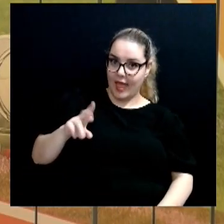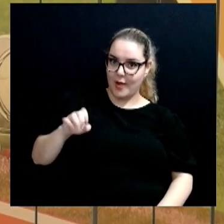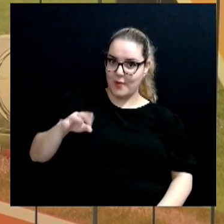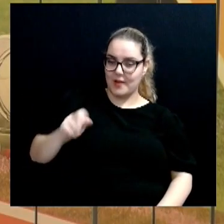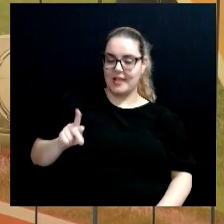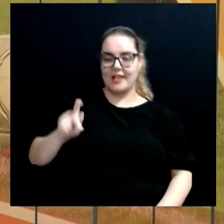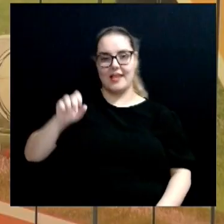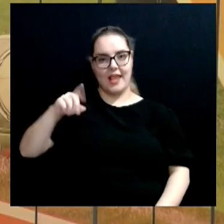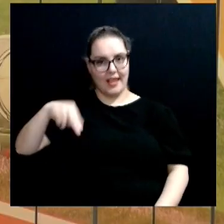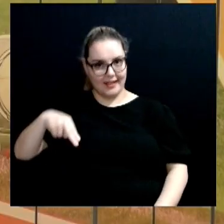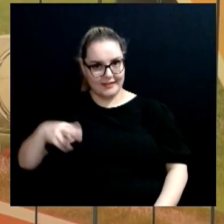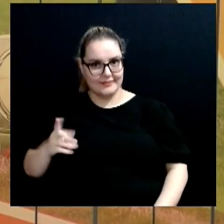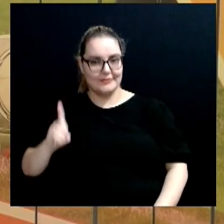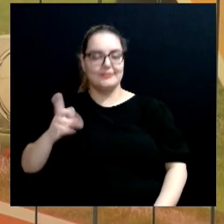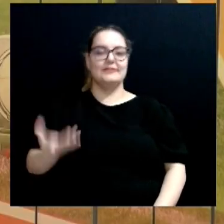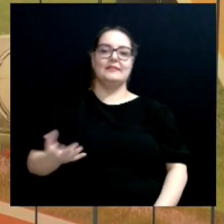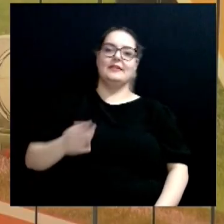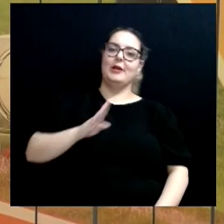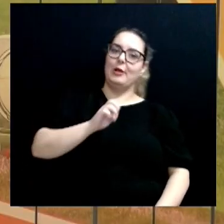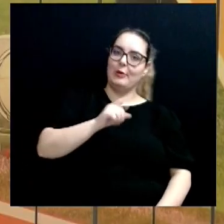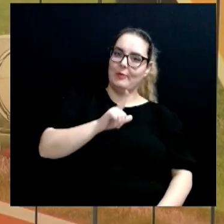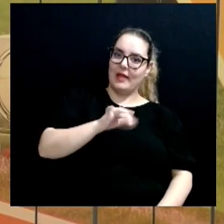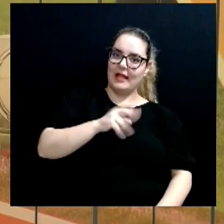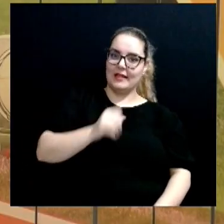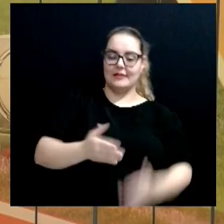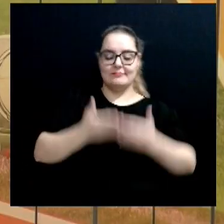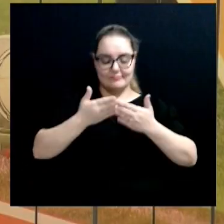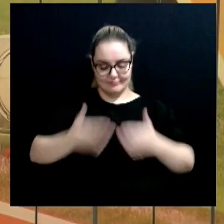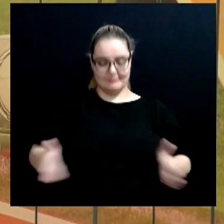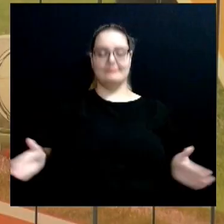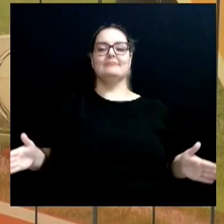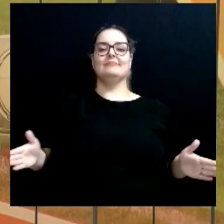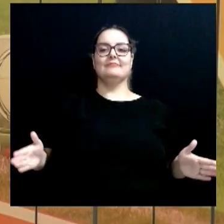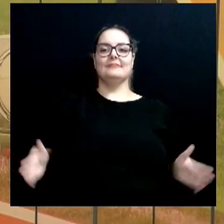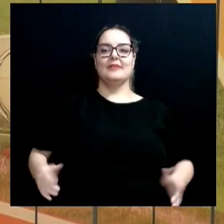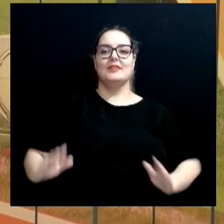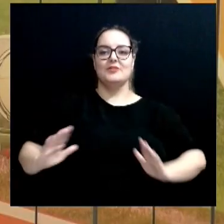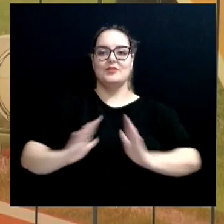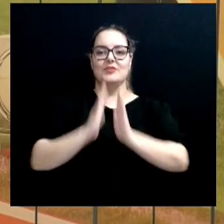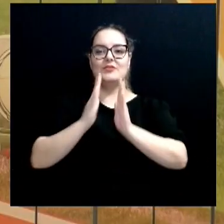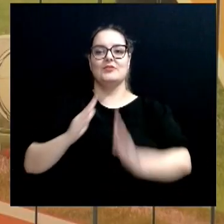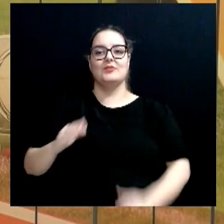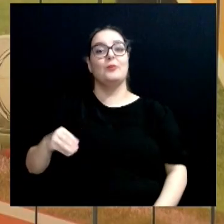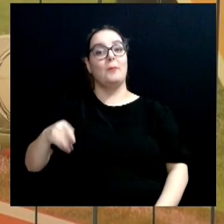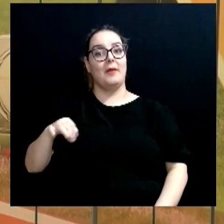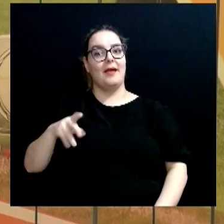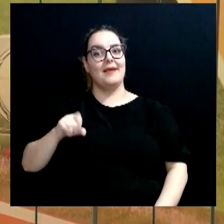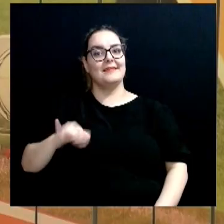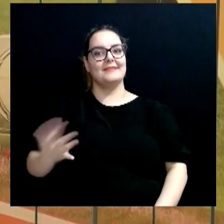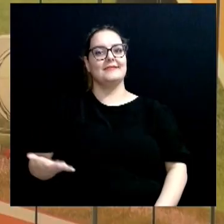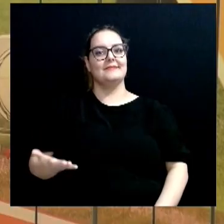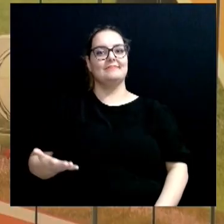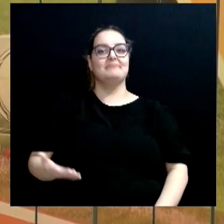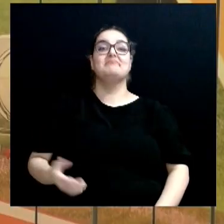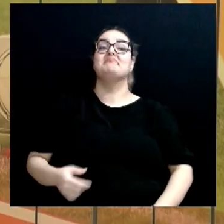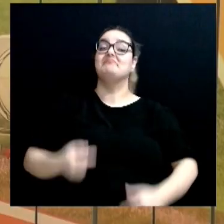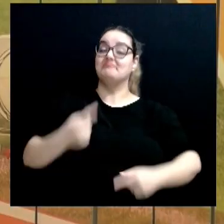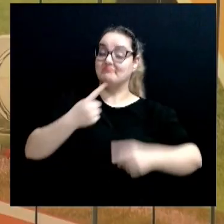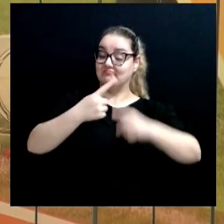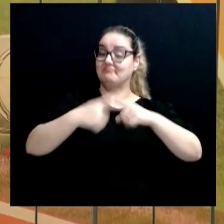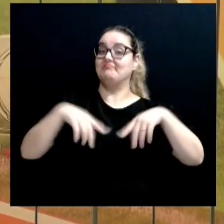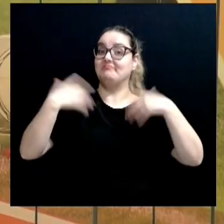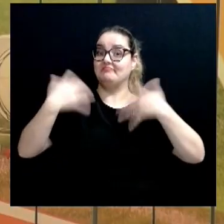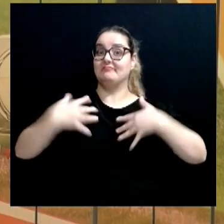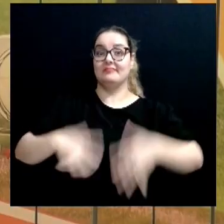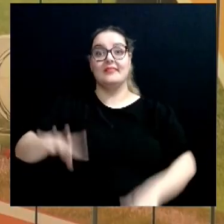ótima fase, diante de um Lionel Messi na última Copa. Que jogão que vai ser, hein? E acontece na